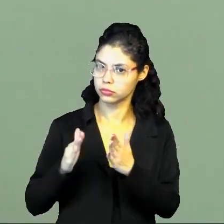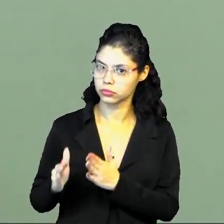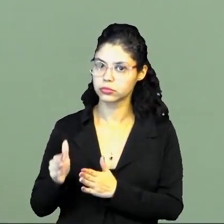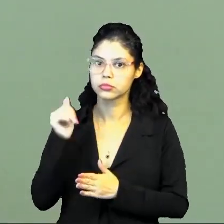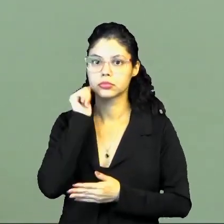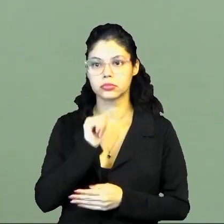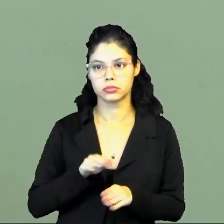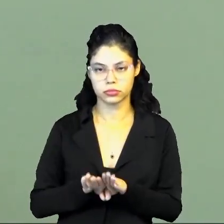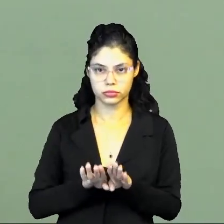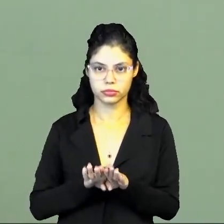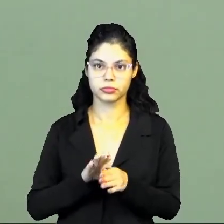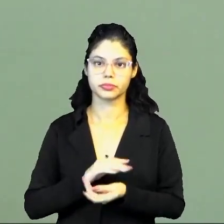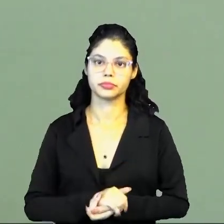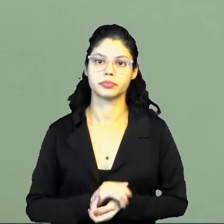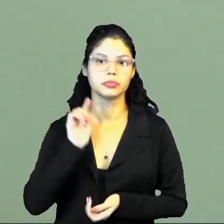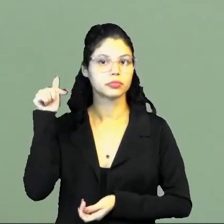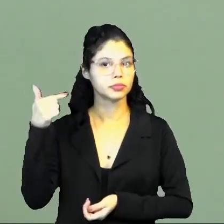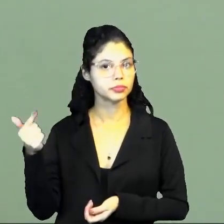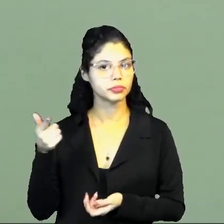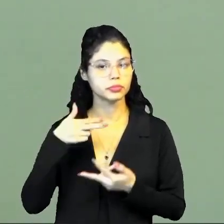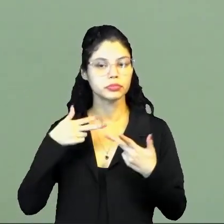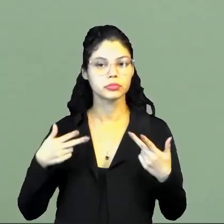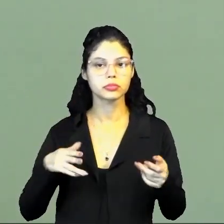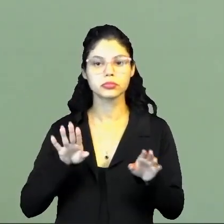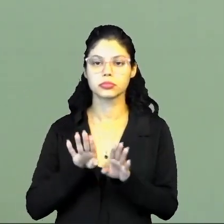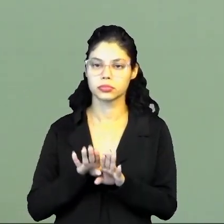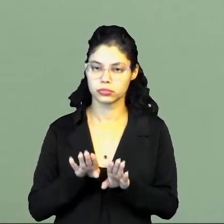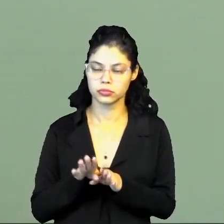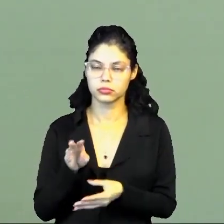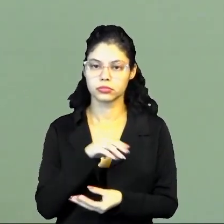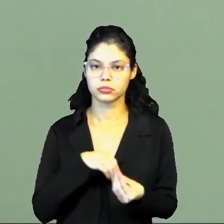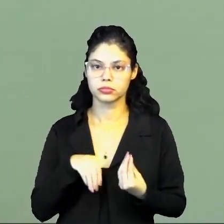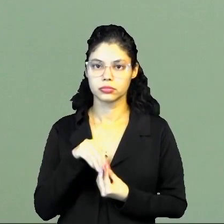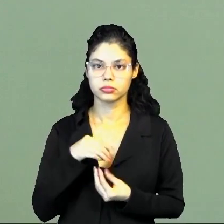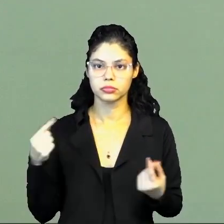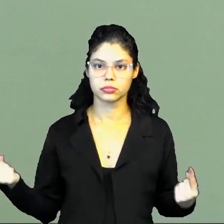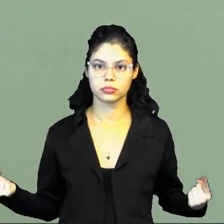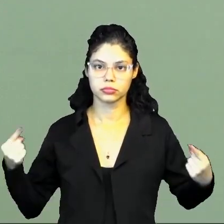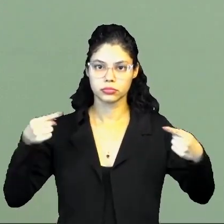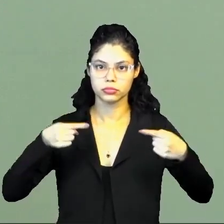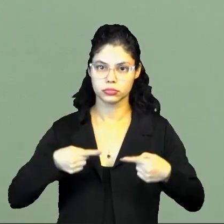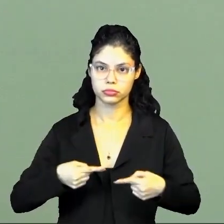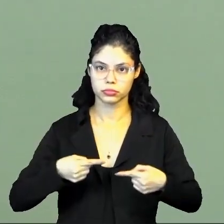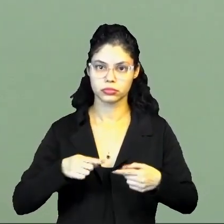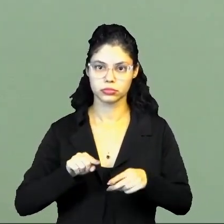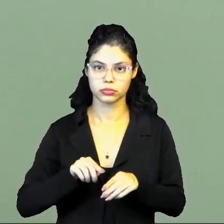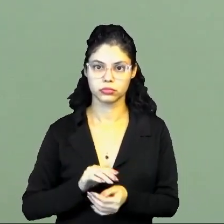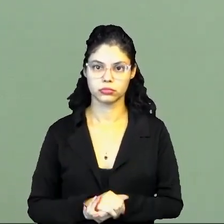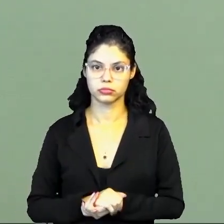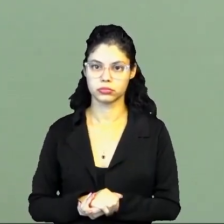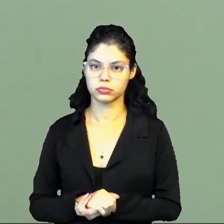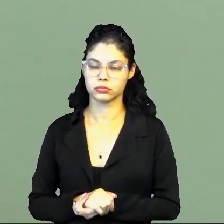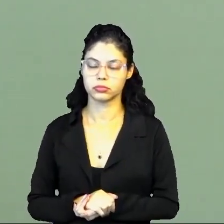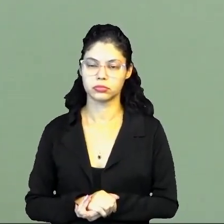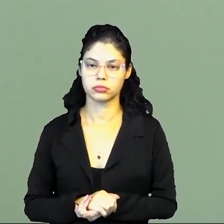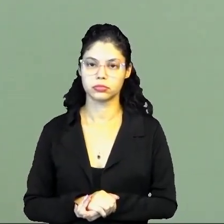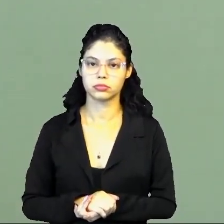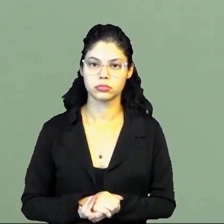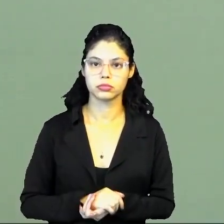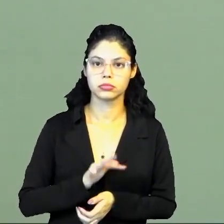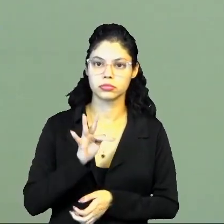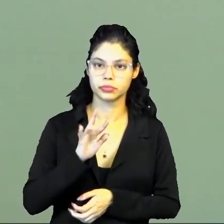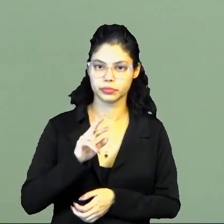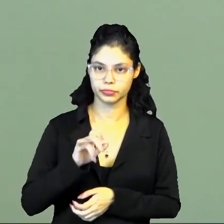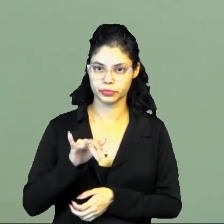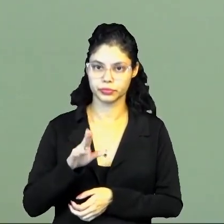por mulheres, né? E outras questões aí que envolvem essa divisão de gênero, né? Então o feminismo